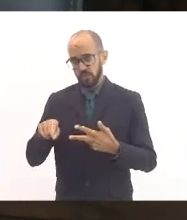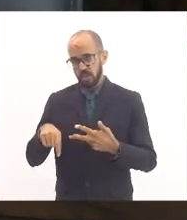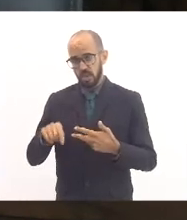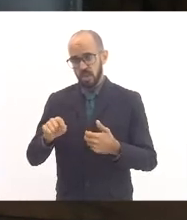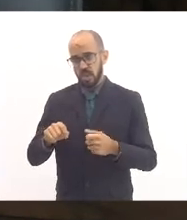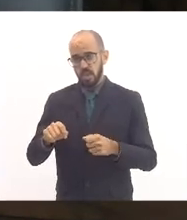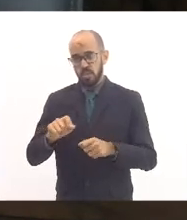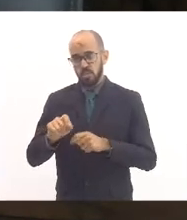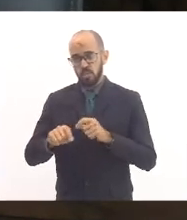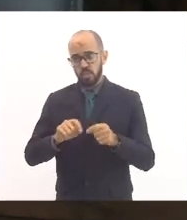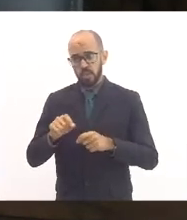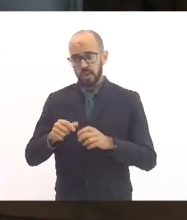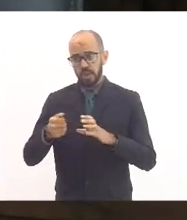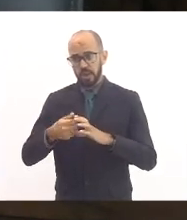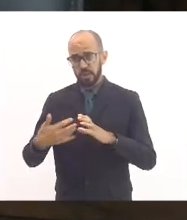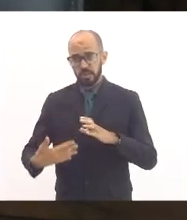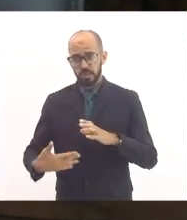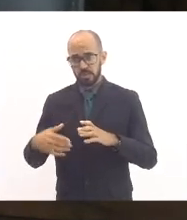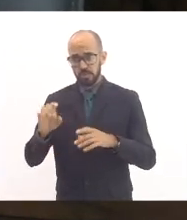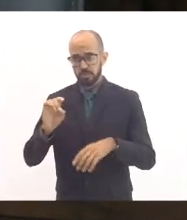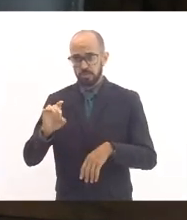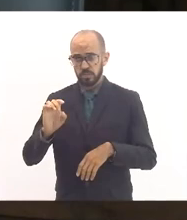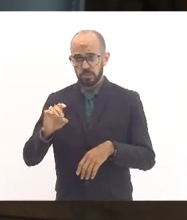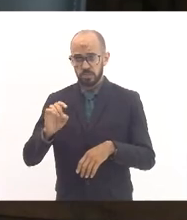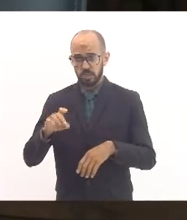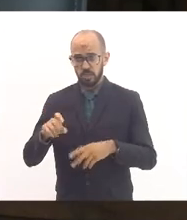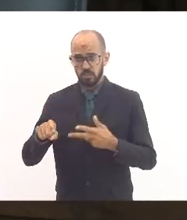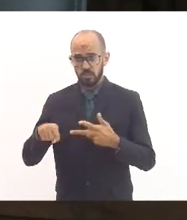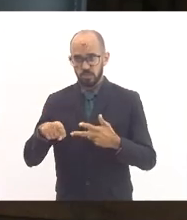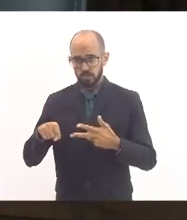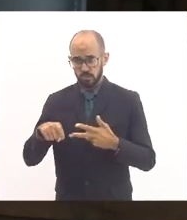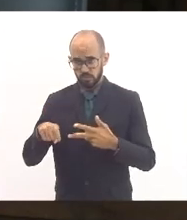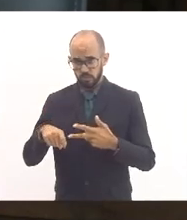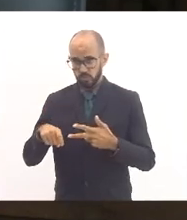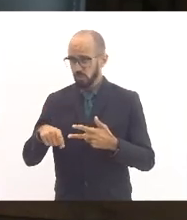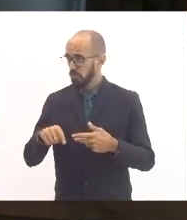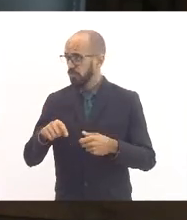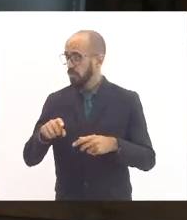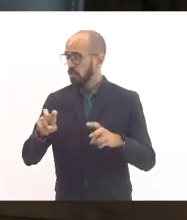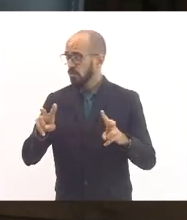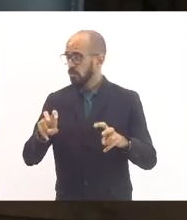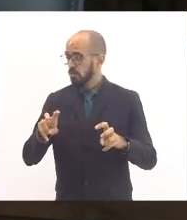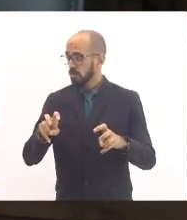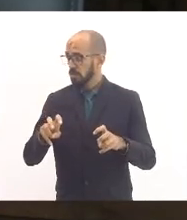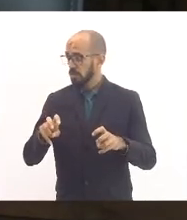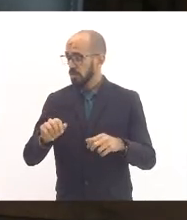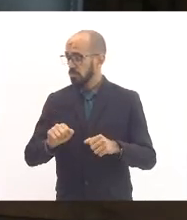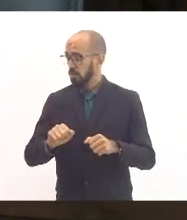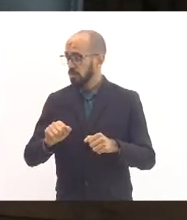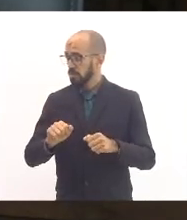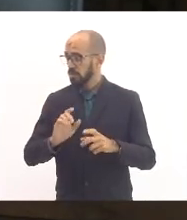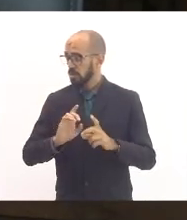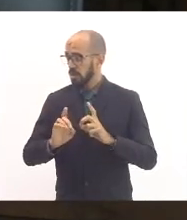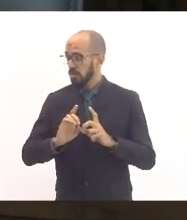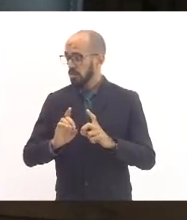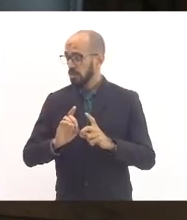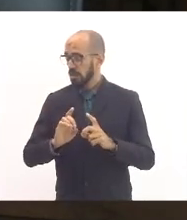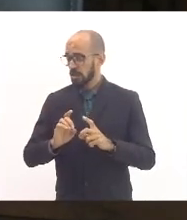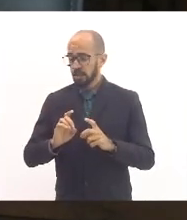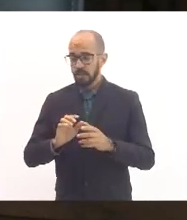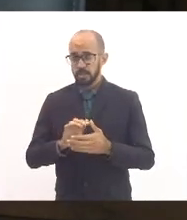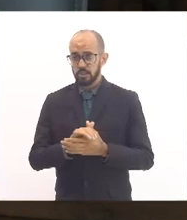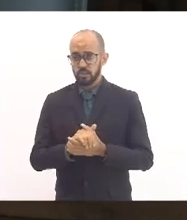exclusiva de competência exclusiva do executivo é que esse tema seja debatido internamente